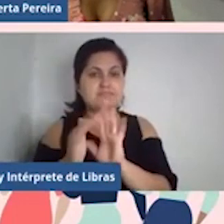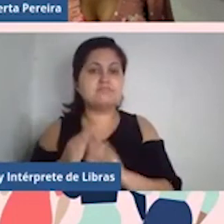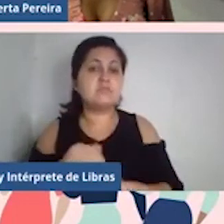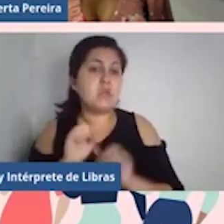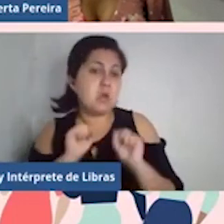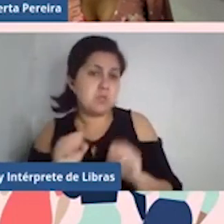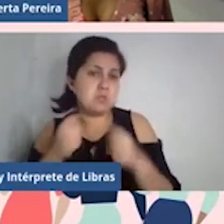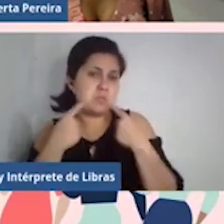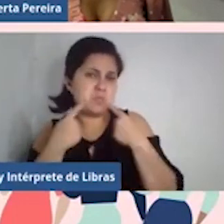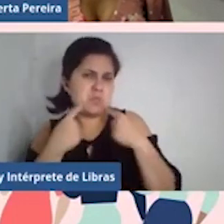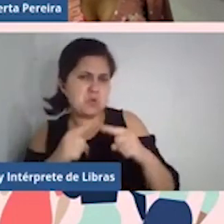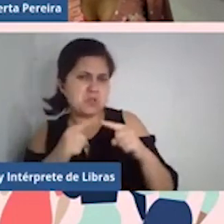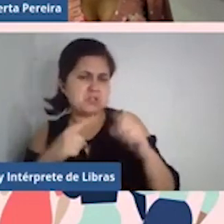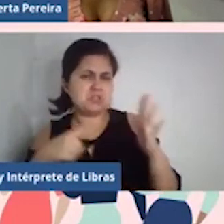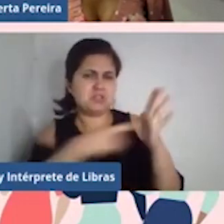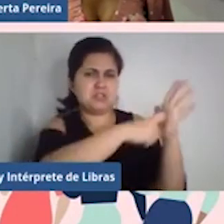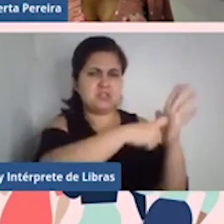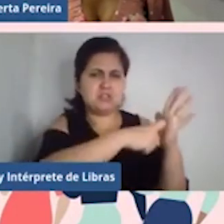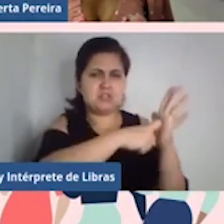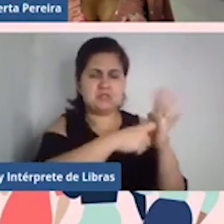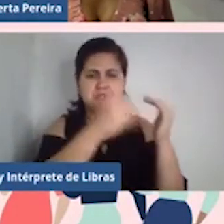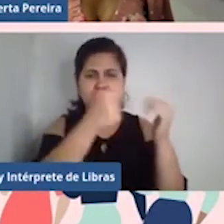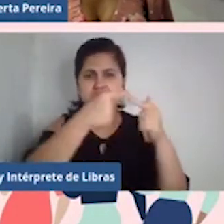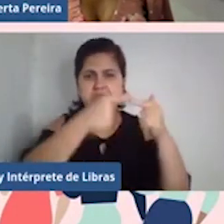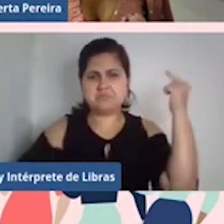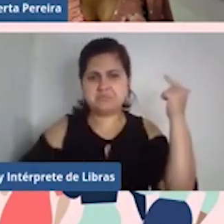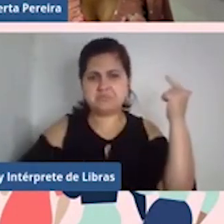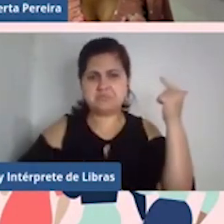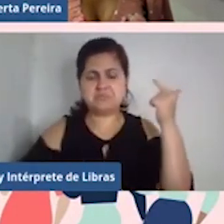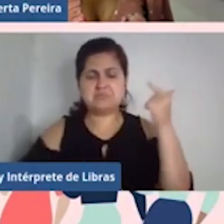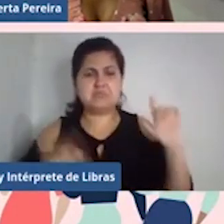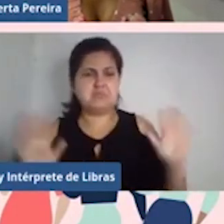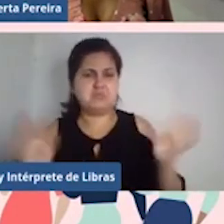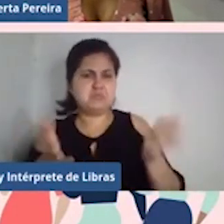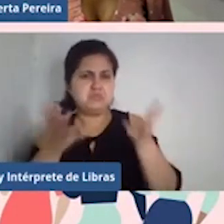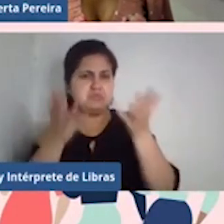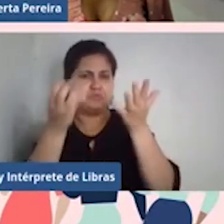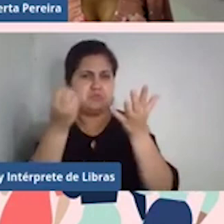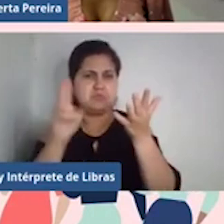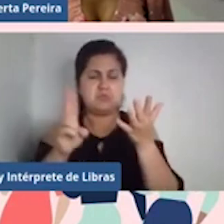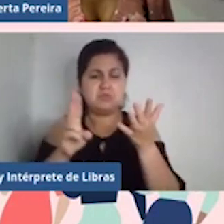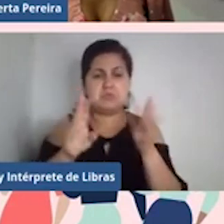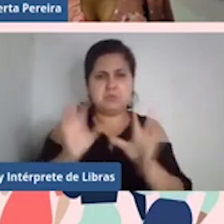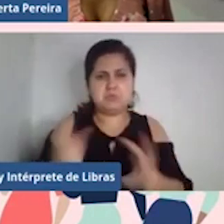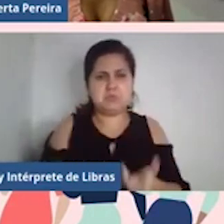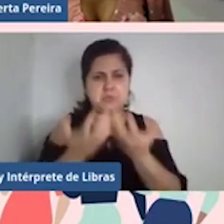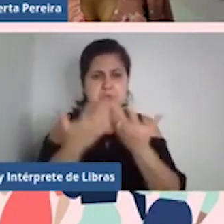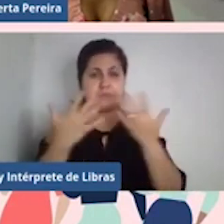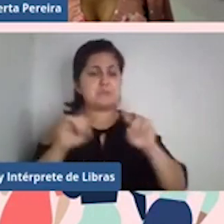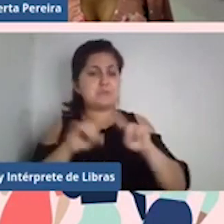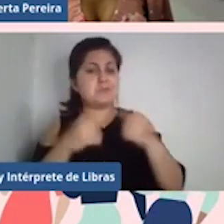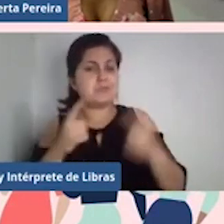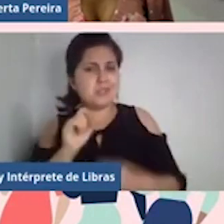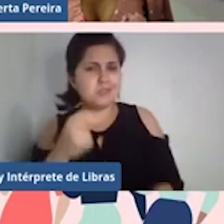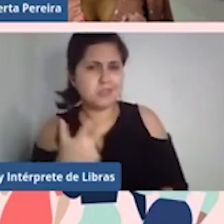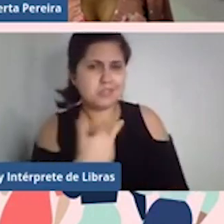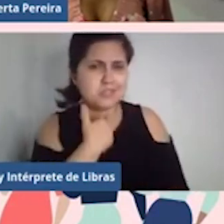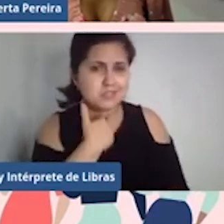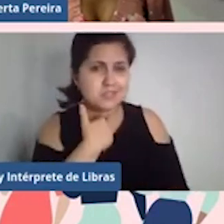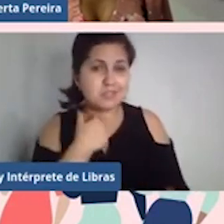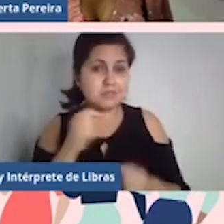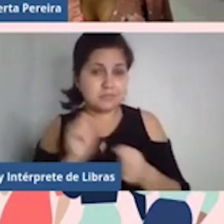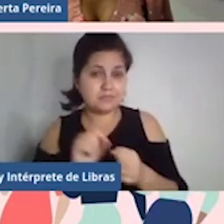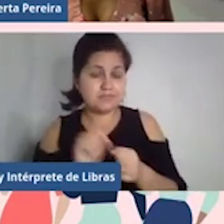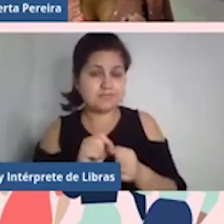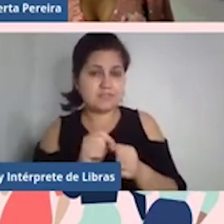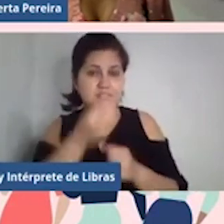Podem denunciá-las, não estar de acordo, glorificá-las ou vilipendiá-las, mas o que não podem fazer